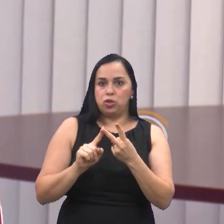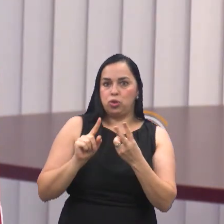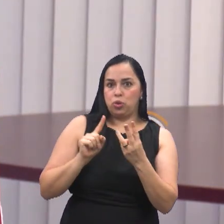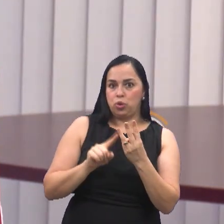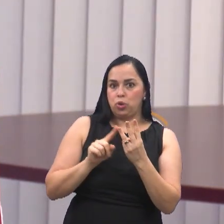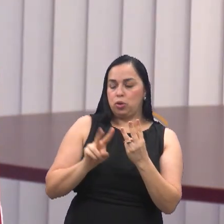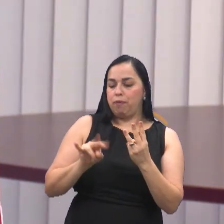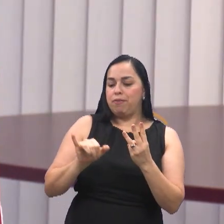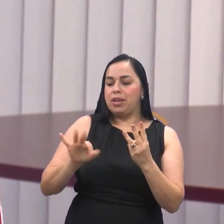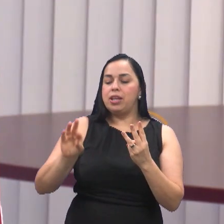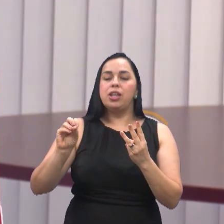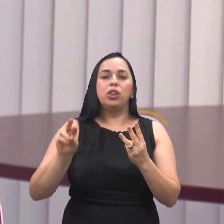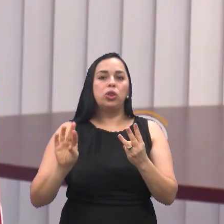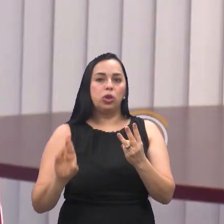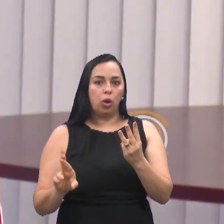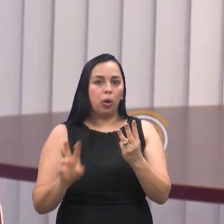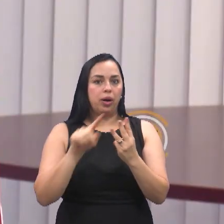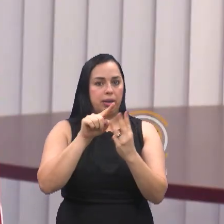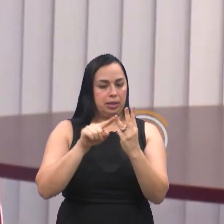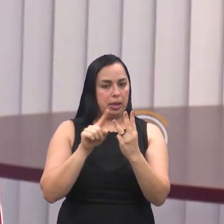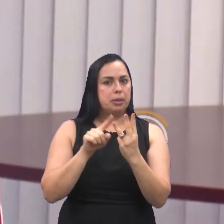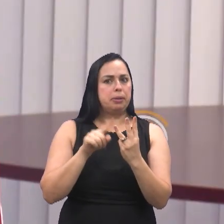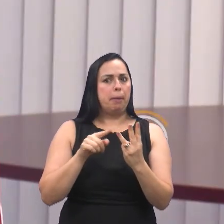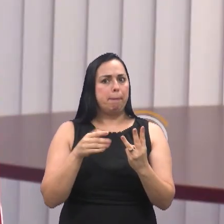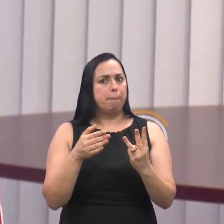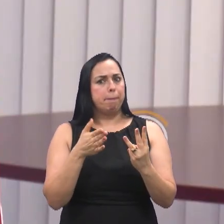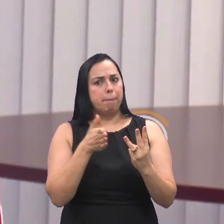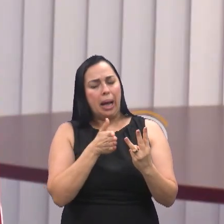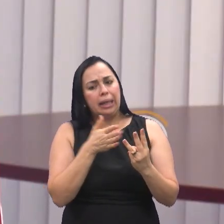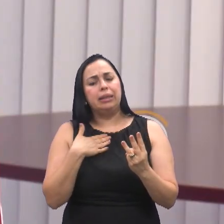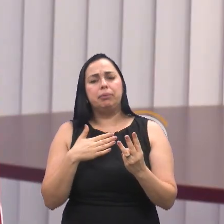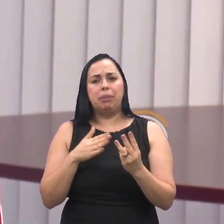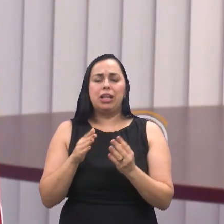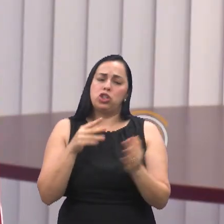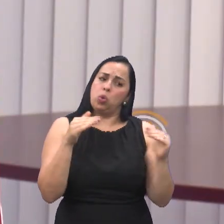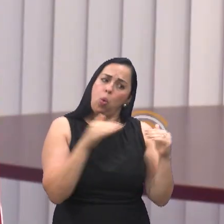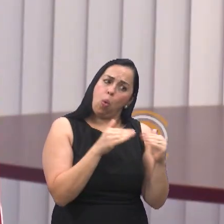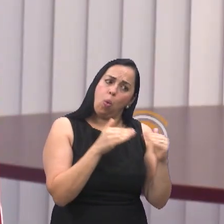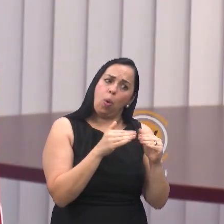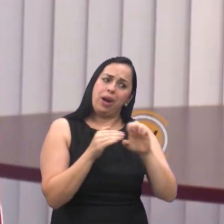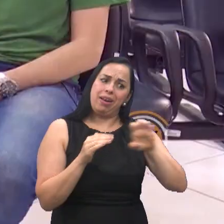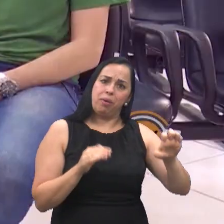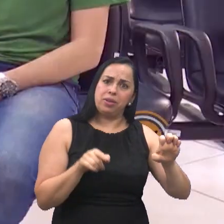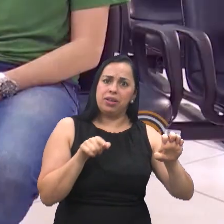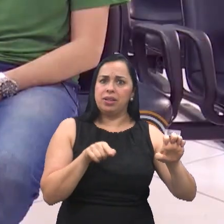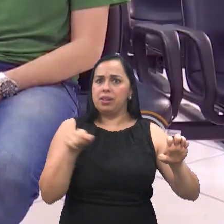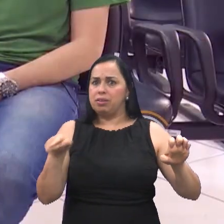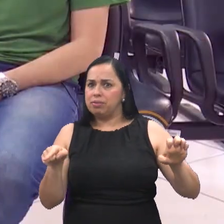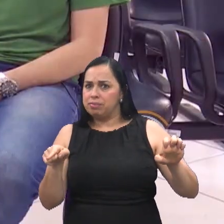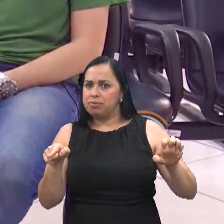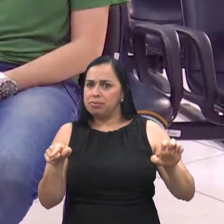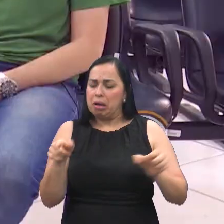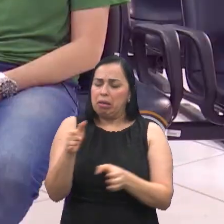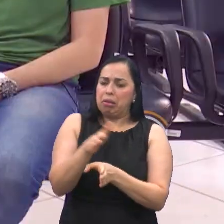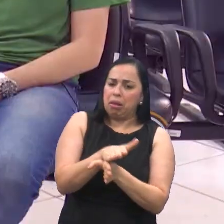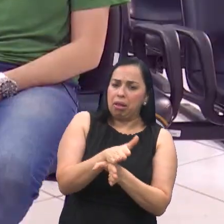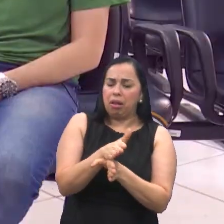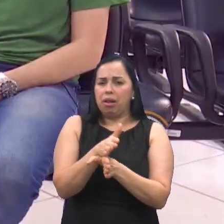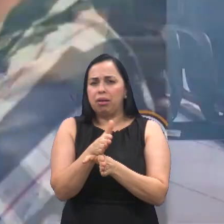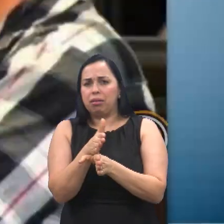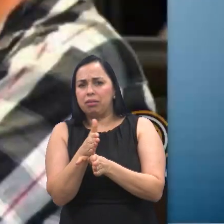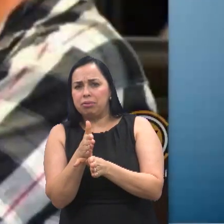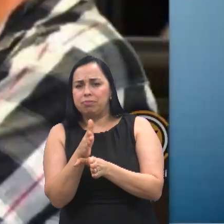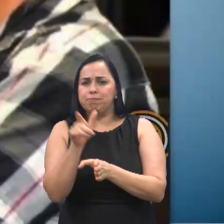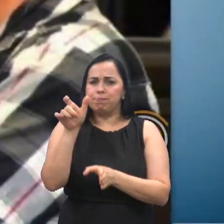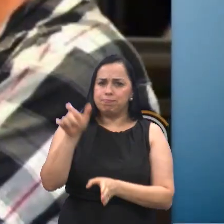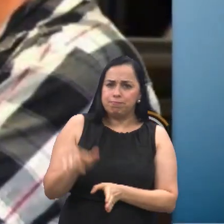Martim, né, e o Vitor mais pro lado da esquerda, petista, você ainda... Era um lulista, né? Bom, e você